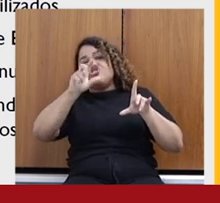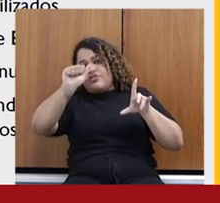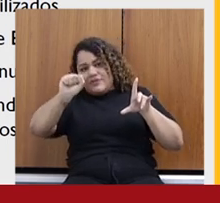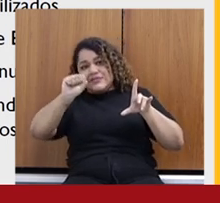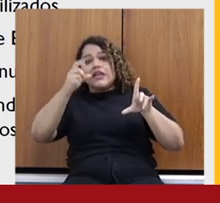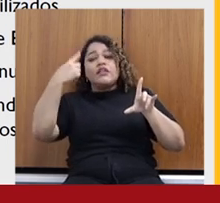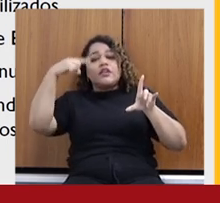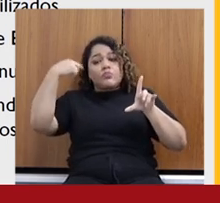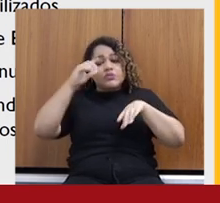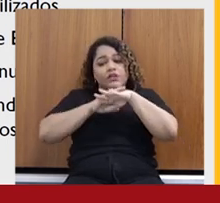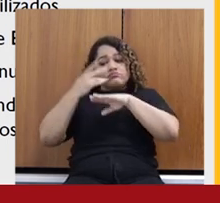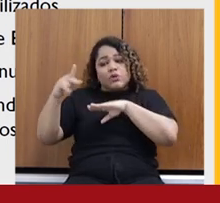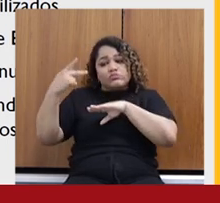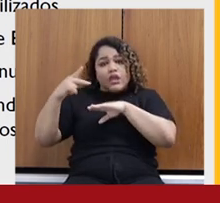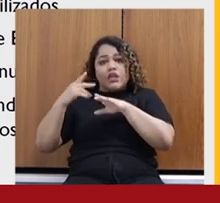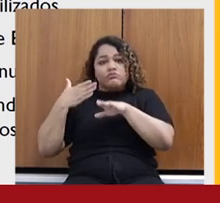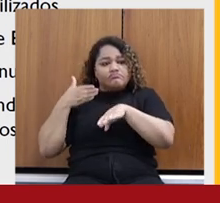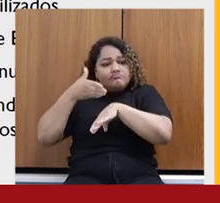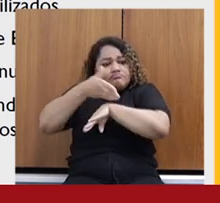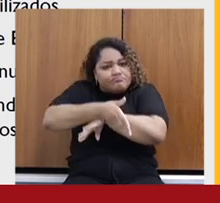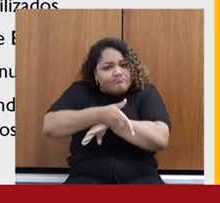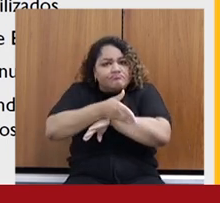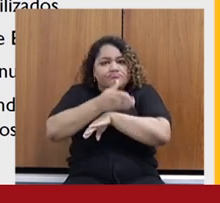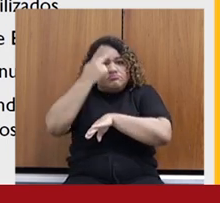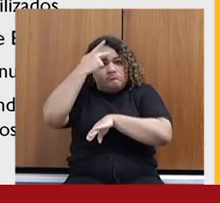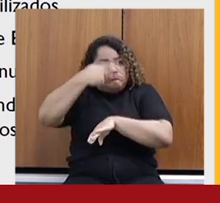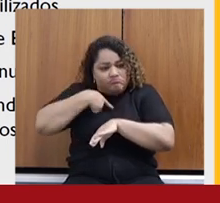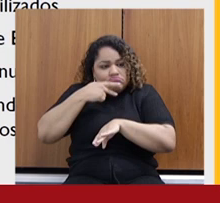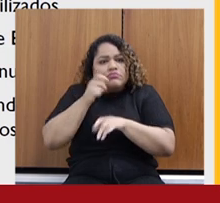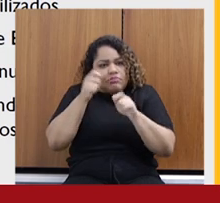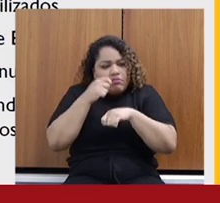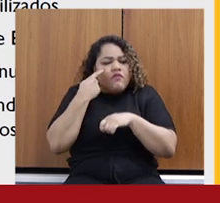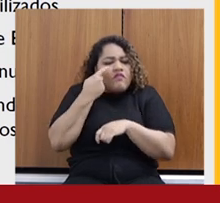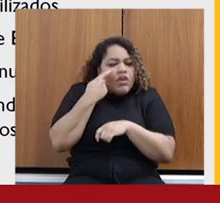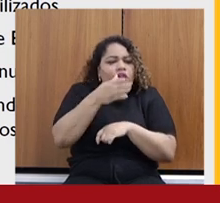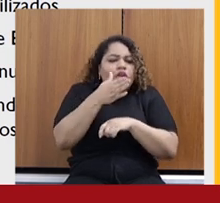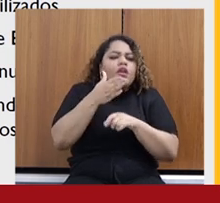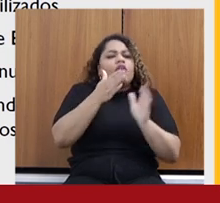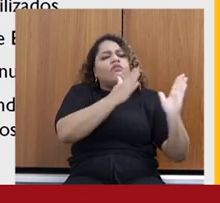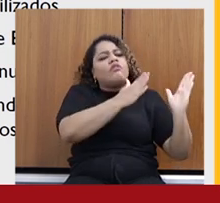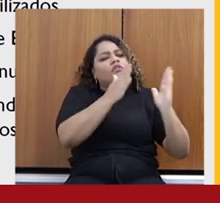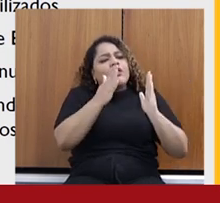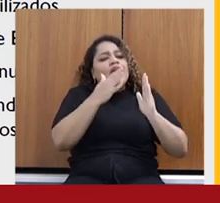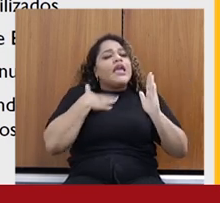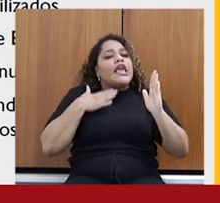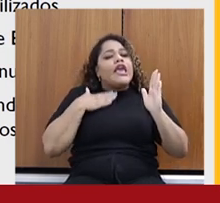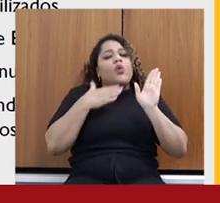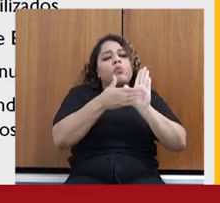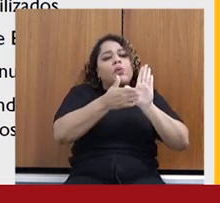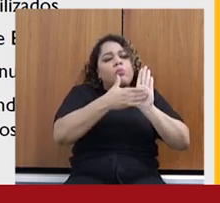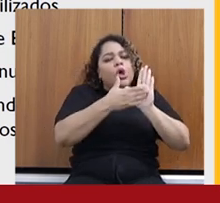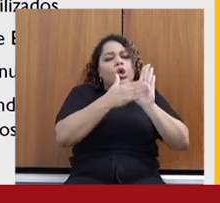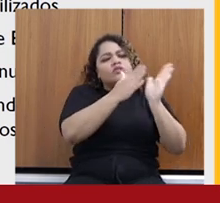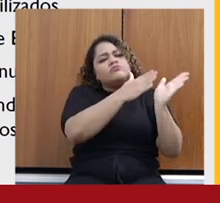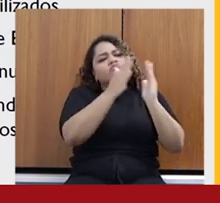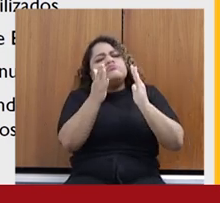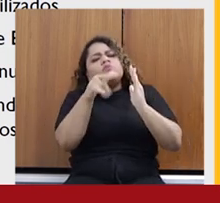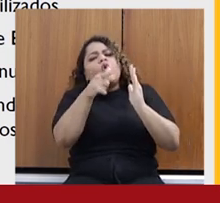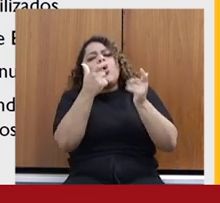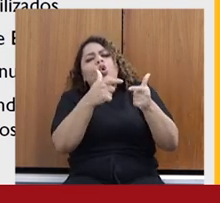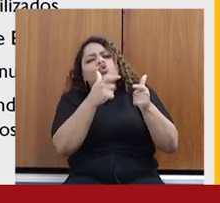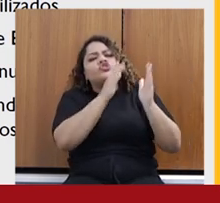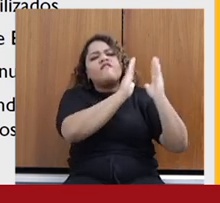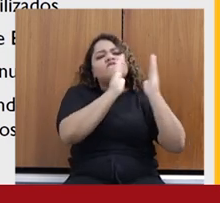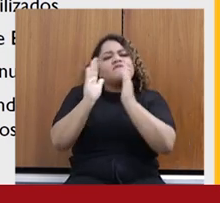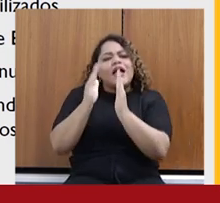forma autônoma, ver como está a sua indicação, em que fase que ela está, se tem algum problema na sua indicação, se